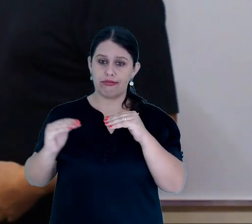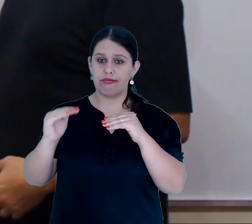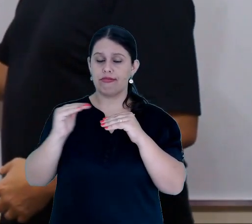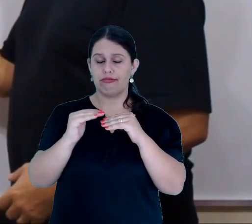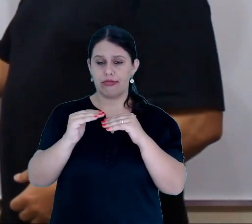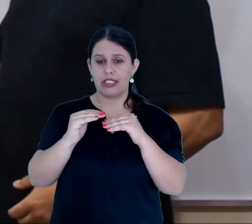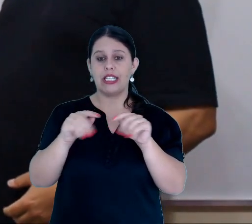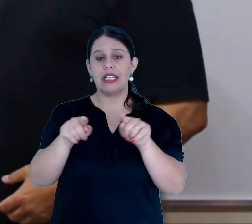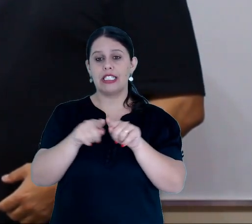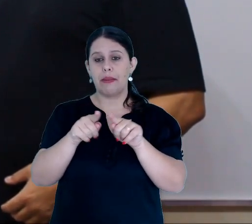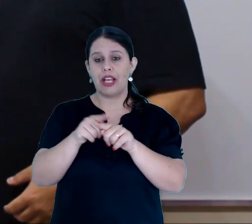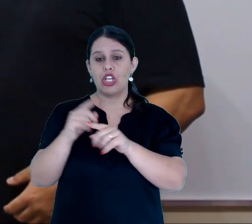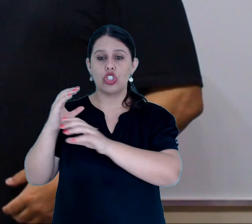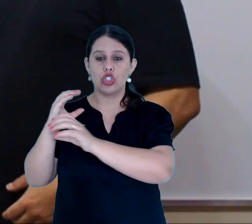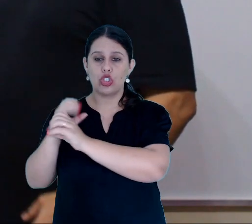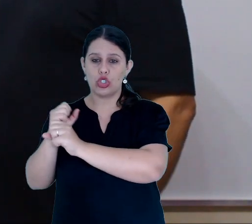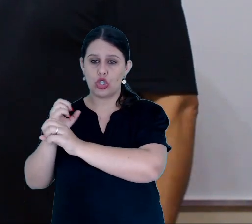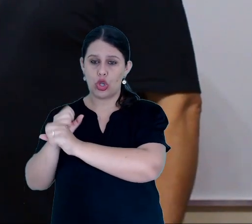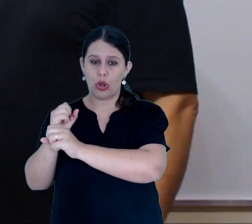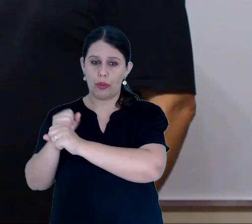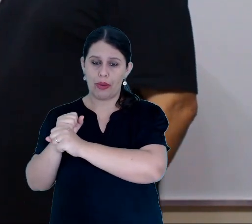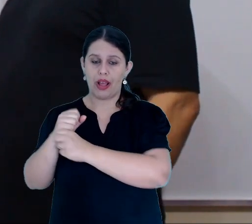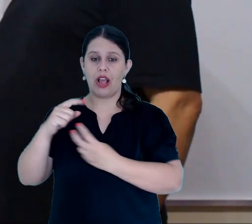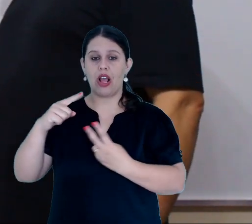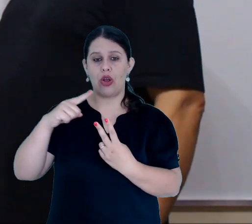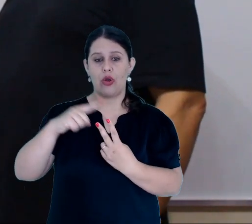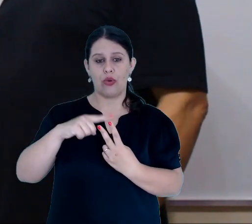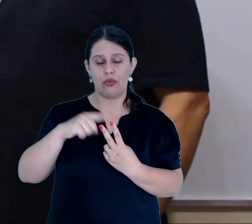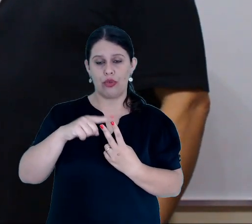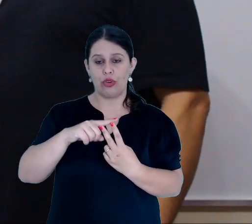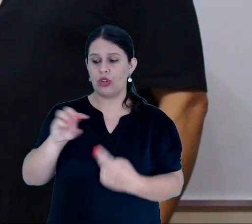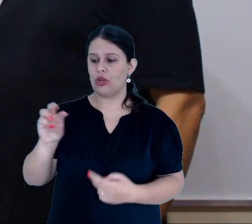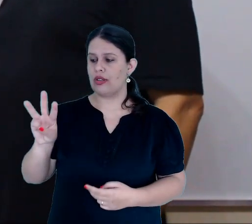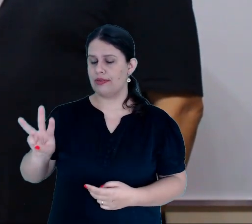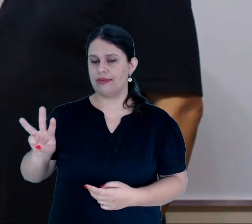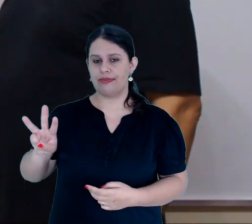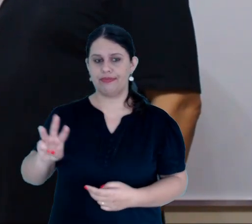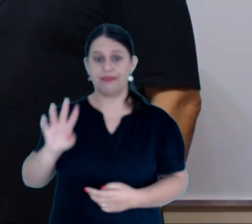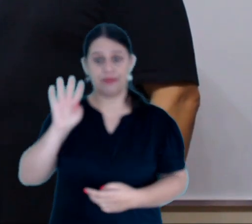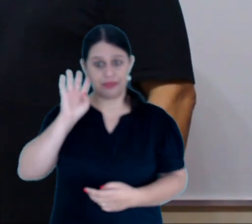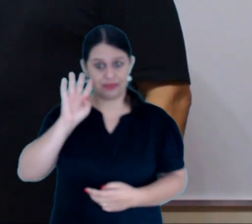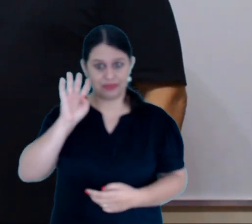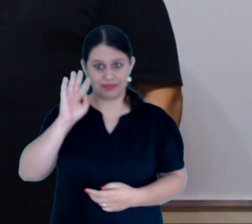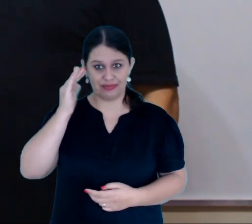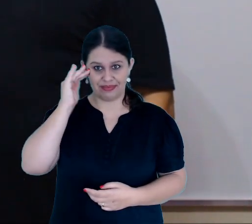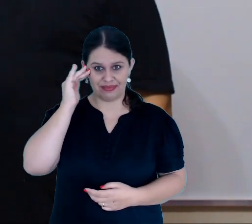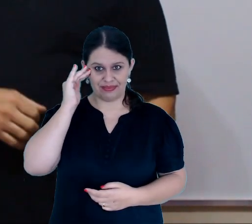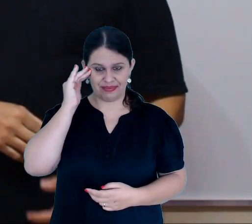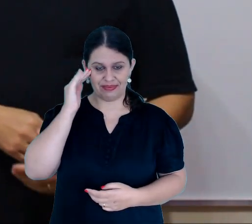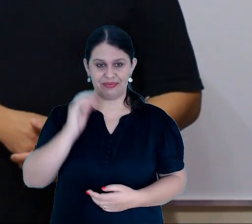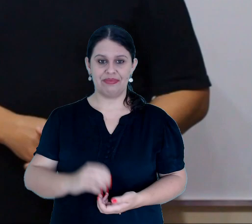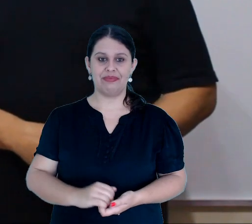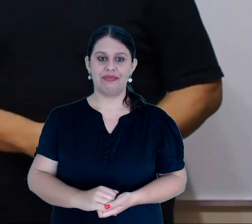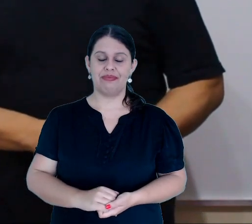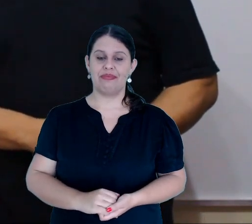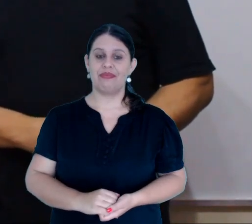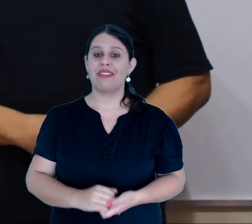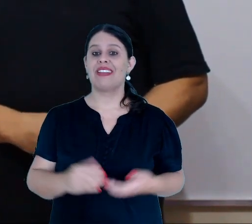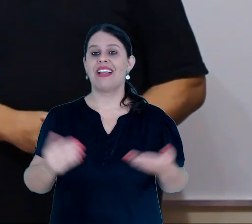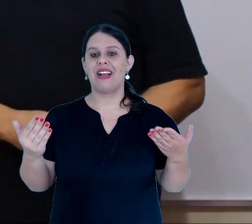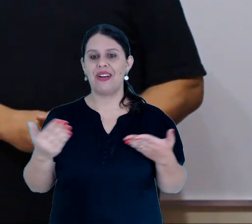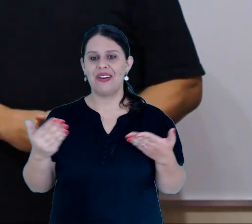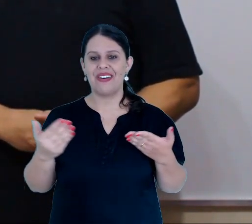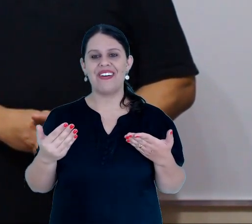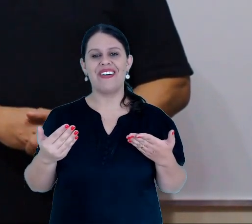pensar ainda Você pode pegar o vetor D Fazer uma multiplicação por escalar E depois somar